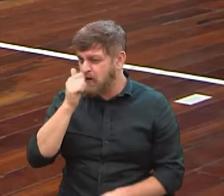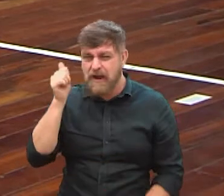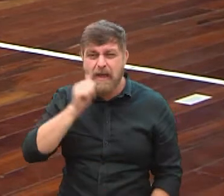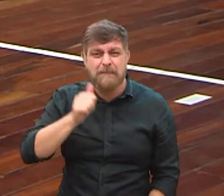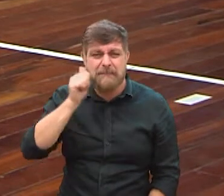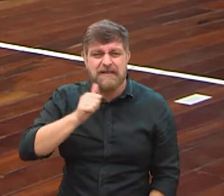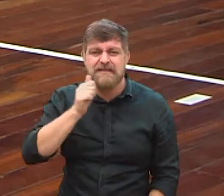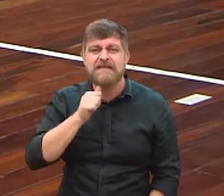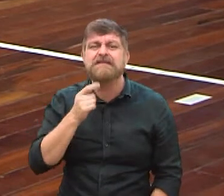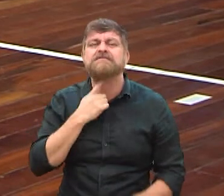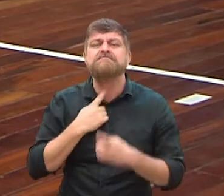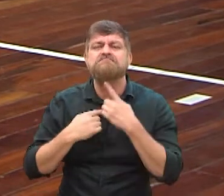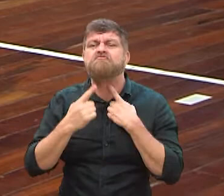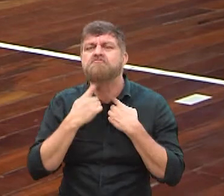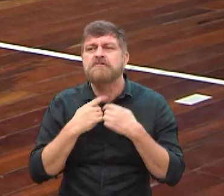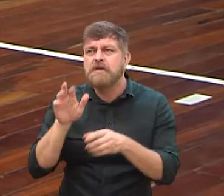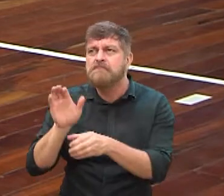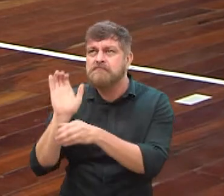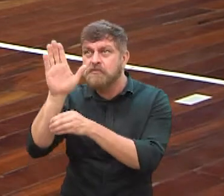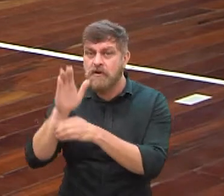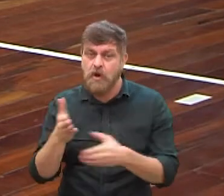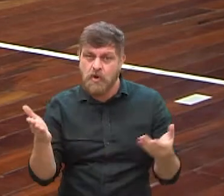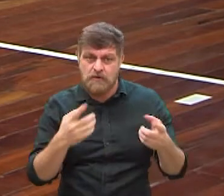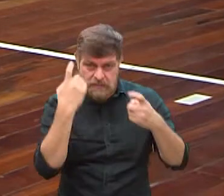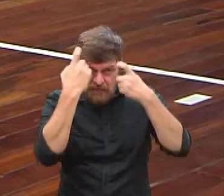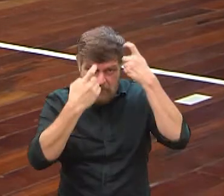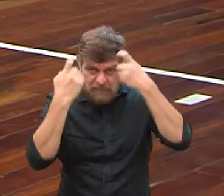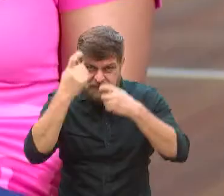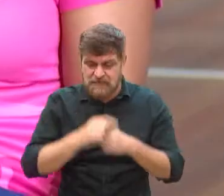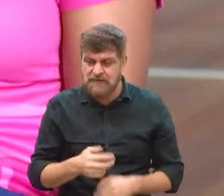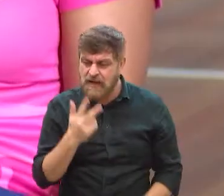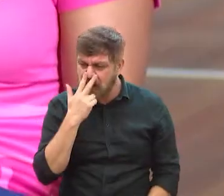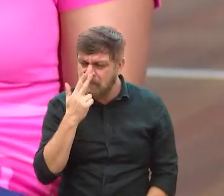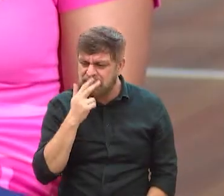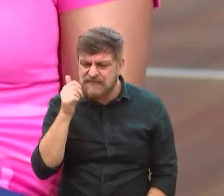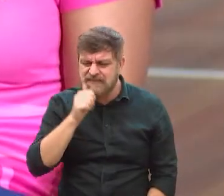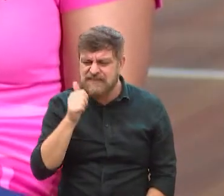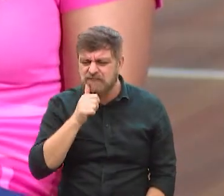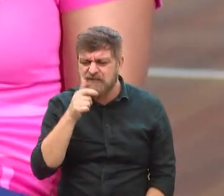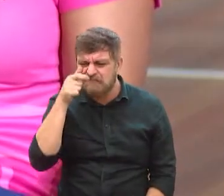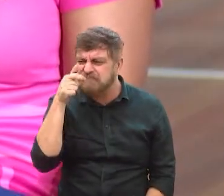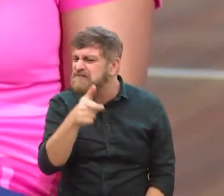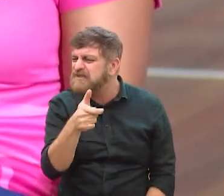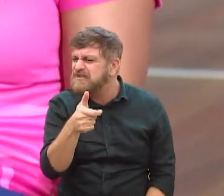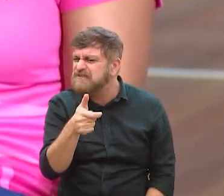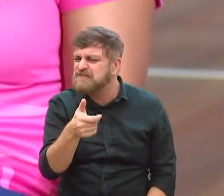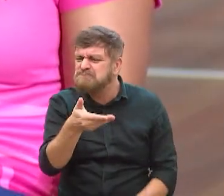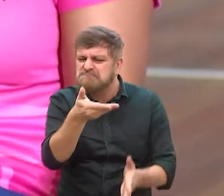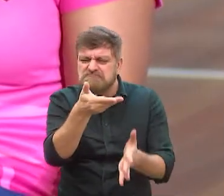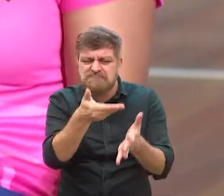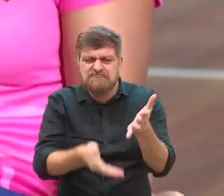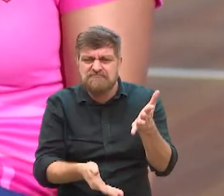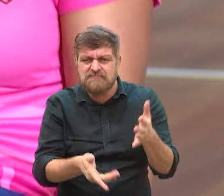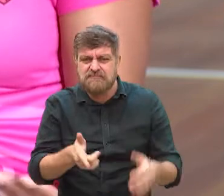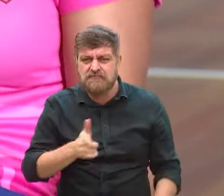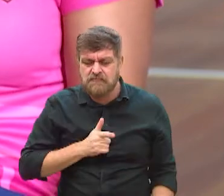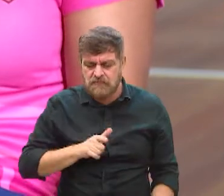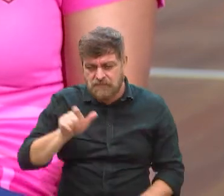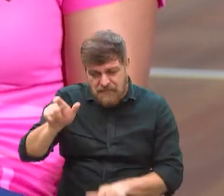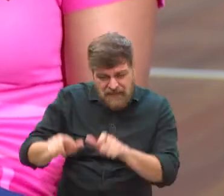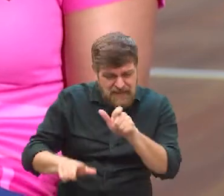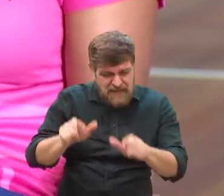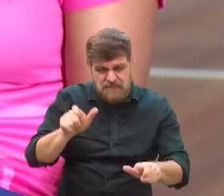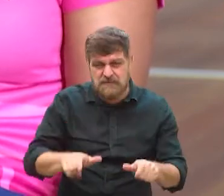muitas meninas. Isso é algo preocupante, então a gente está tendo menos interesse. Exato, acho que é o interesse, né, de